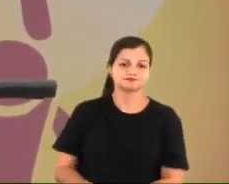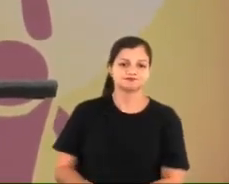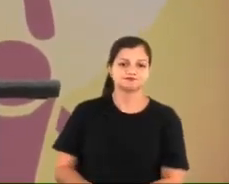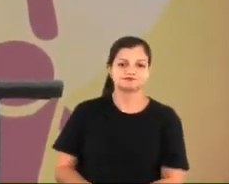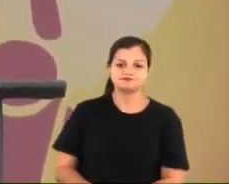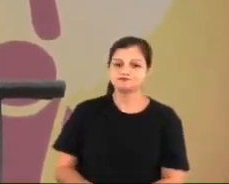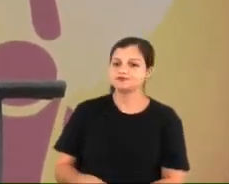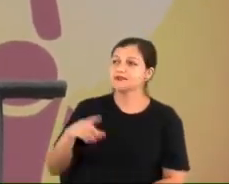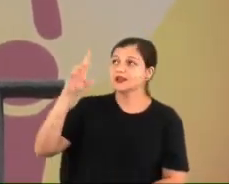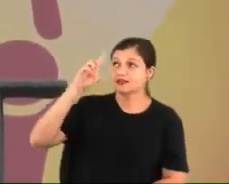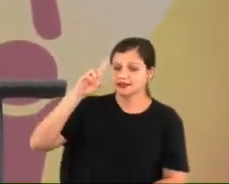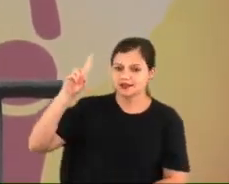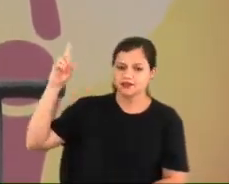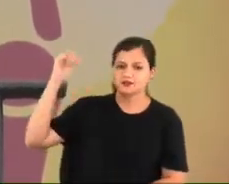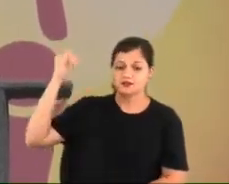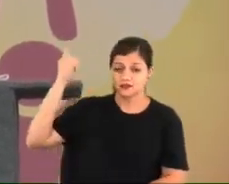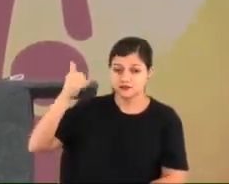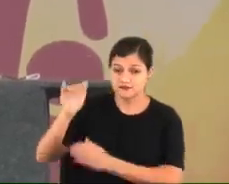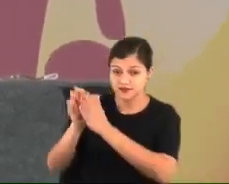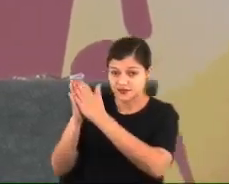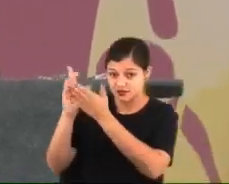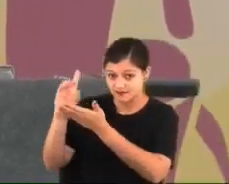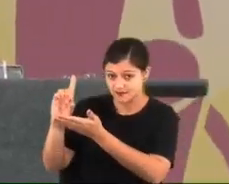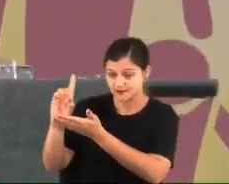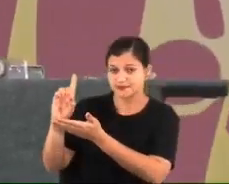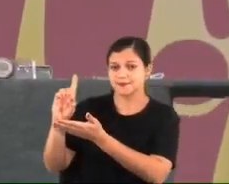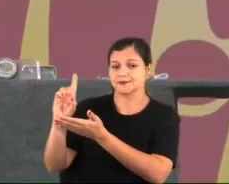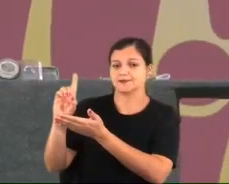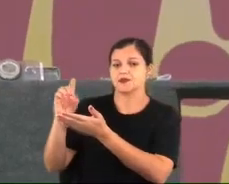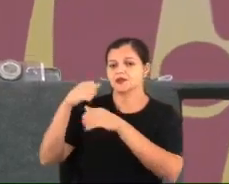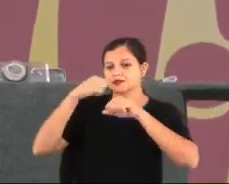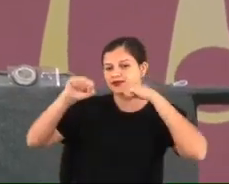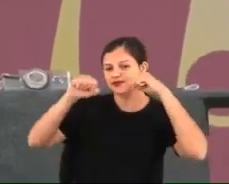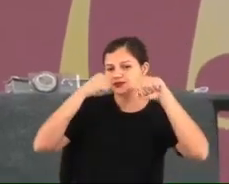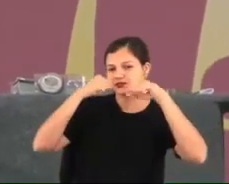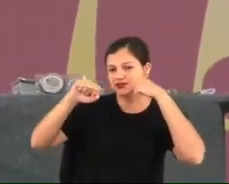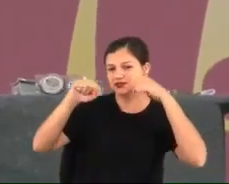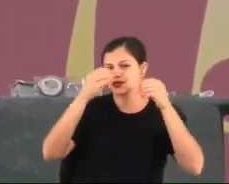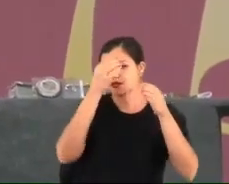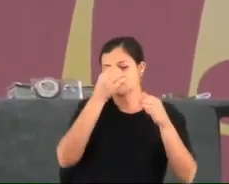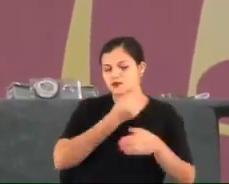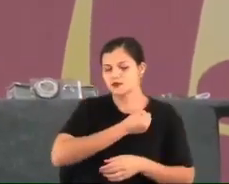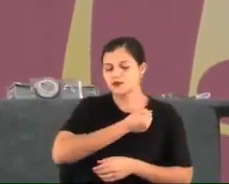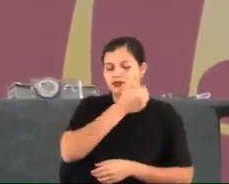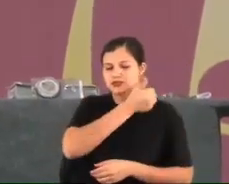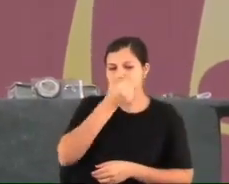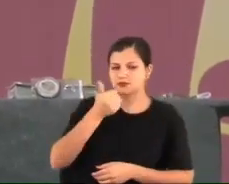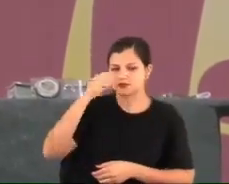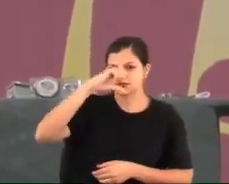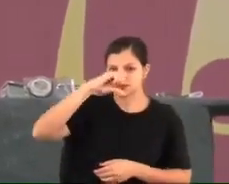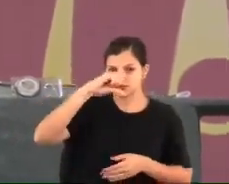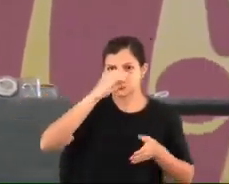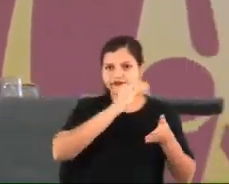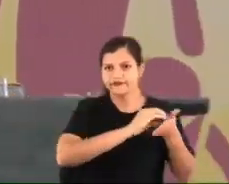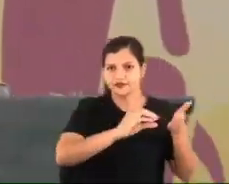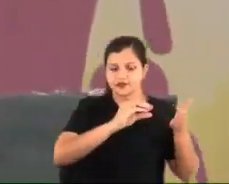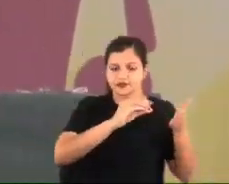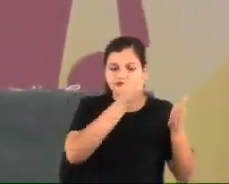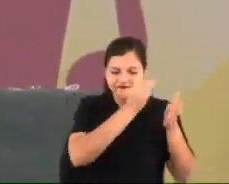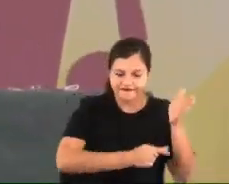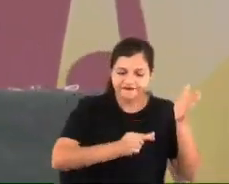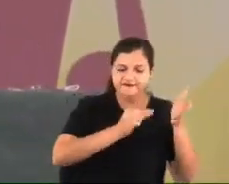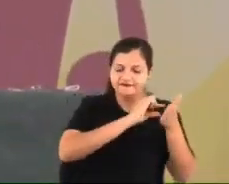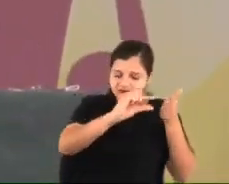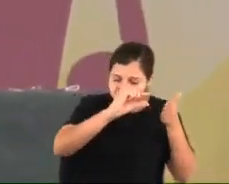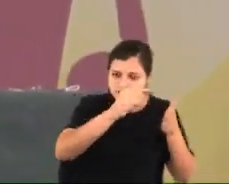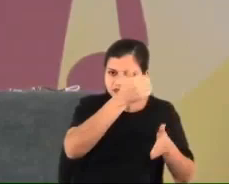E Deus diz lá na sua palavra, que lá em Salmo 119, 105, diz: a tua